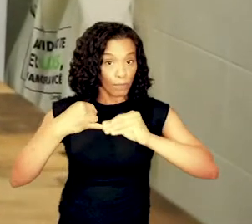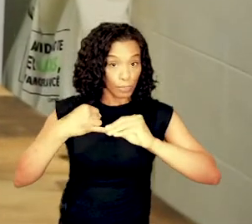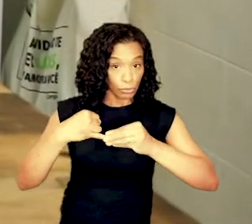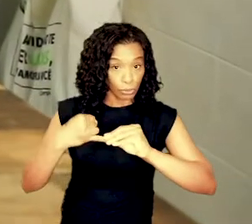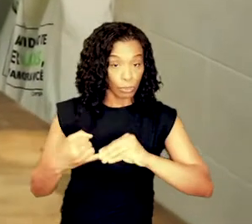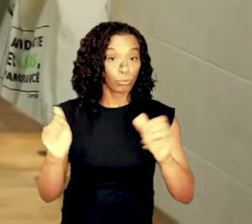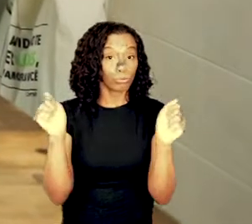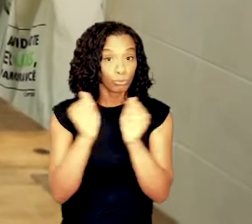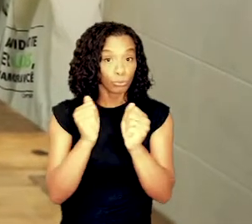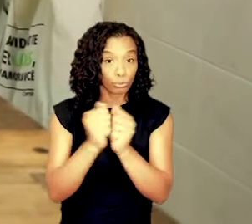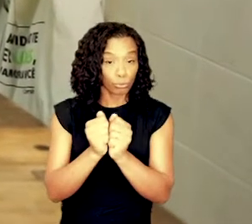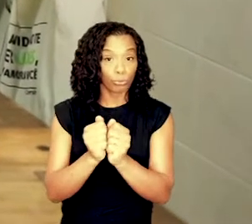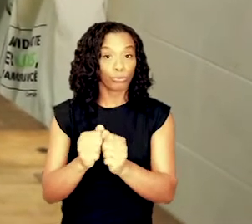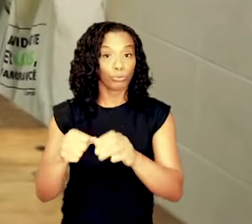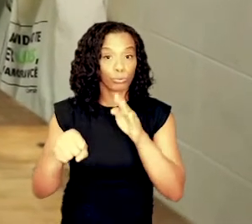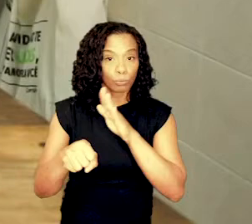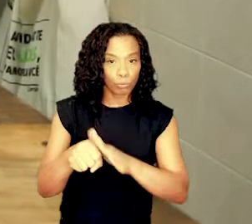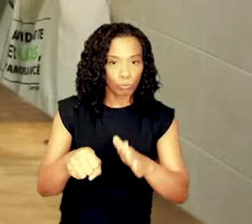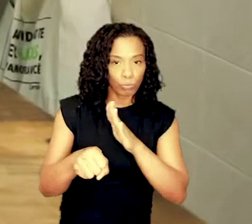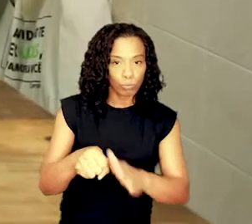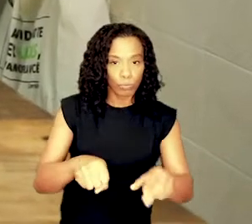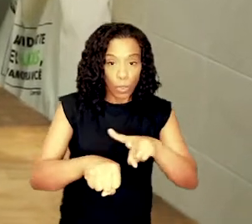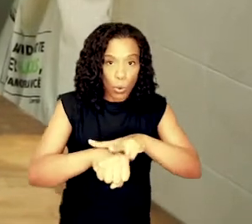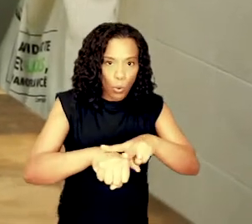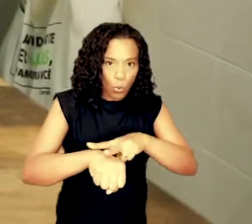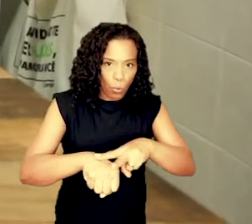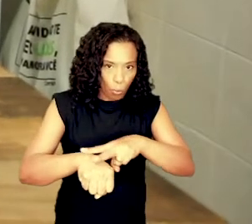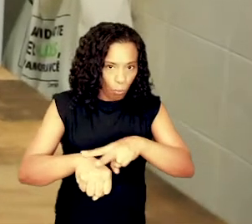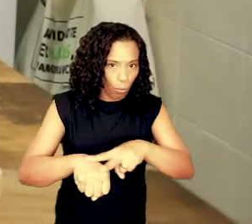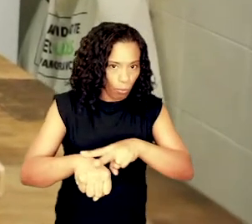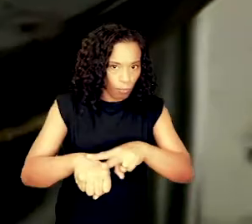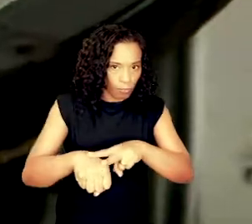Depois de ter adicionado o feijão, agora a gente vem com a couve.